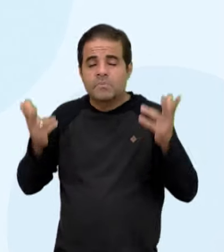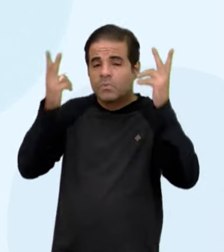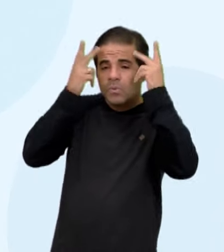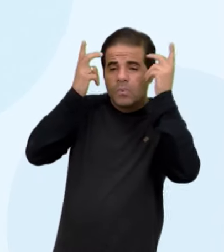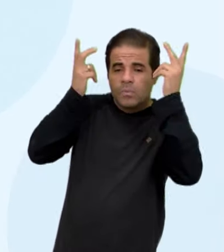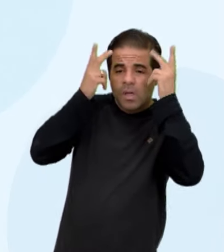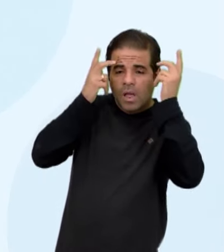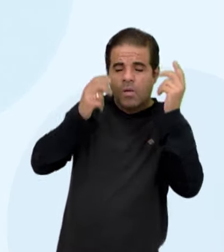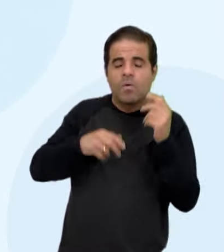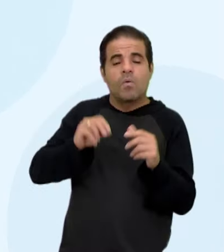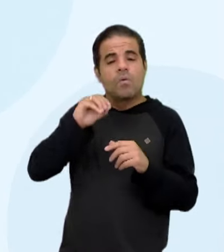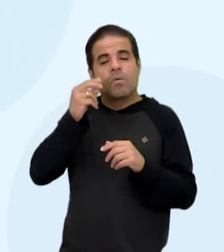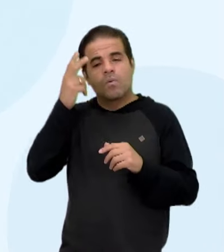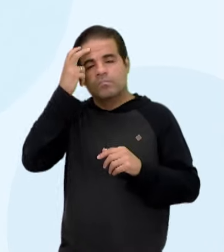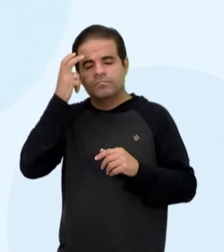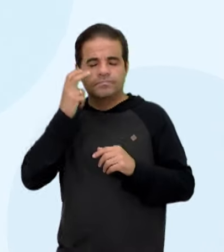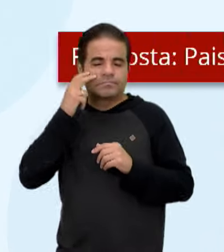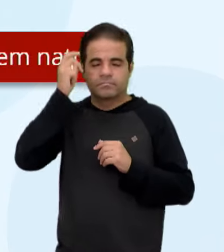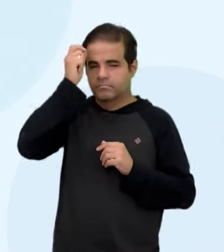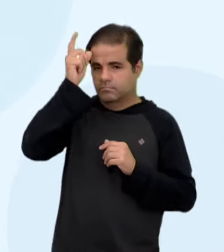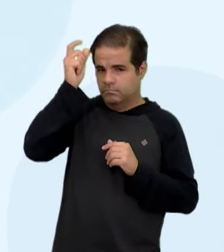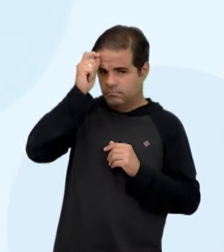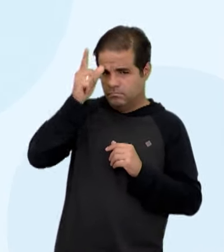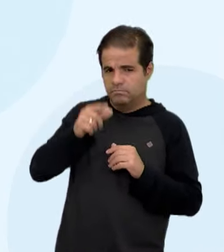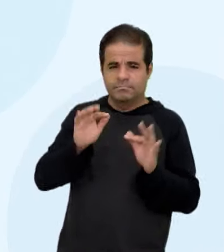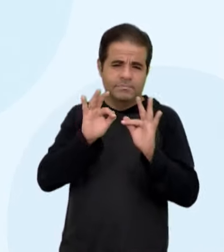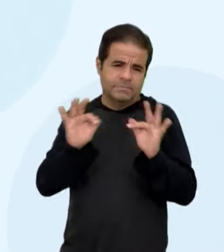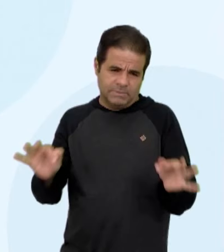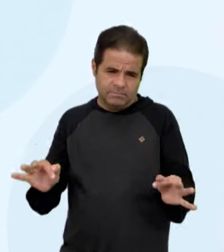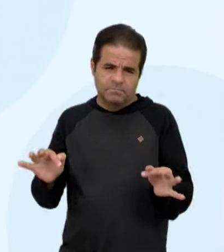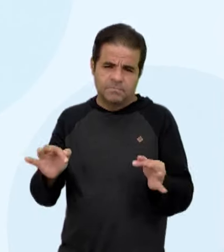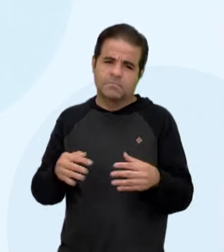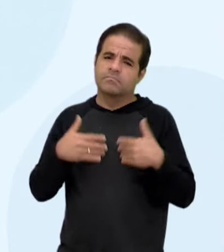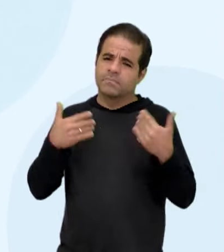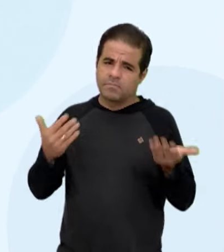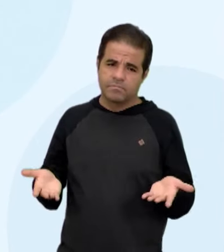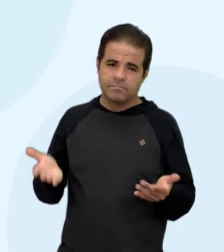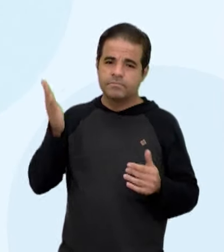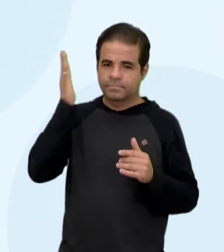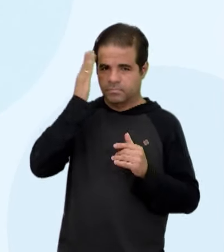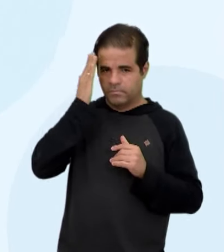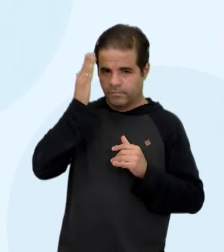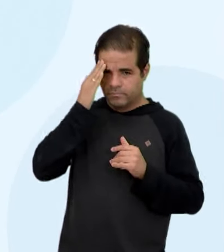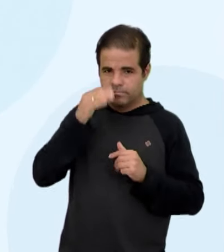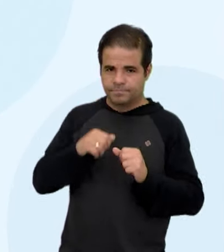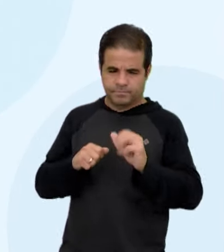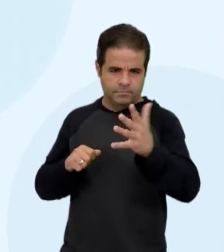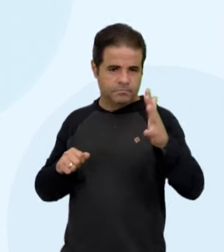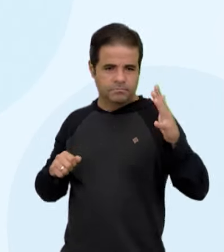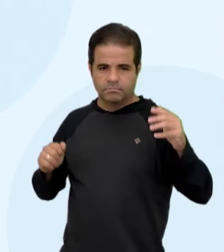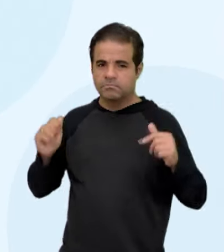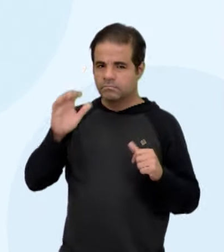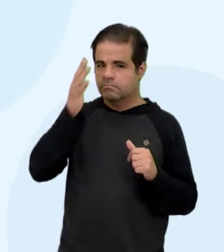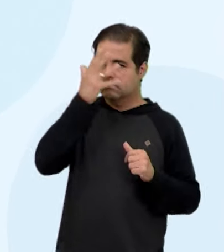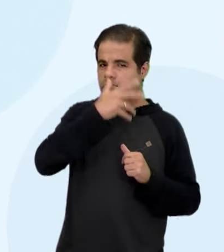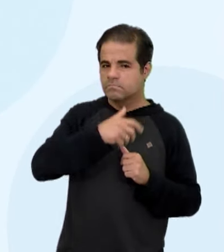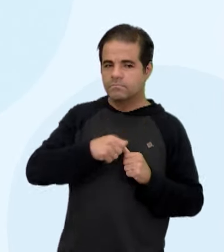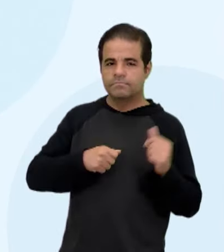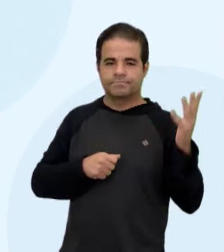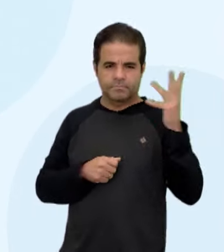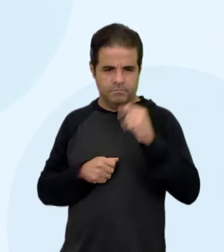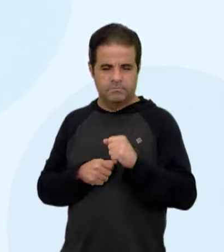ou uma paisagem cultural? Bem simples, né, pessoal? A Cordilheira dos Andes é uma